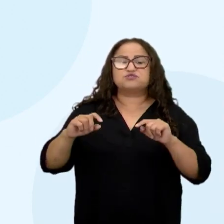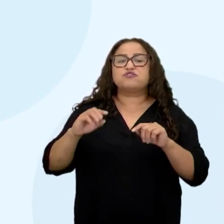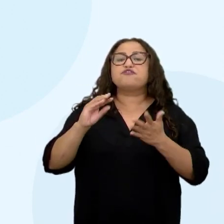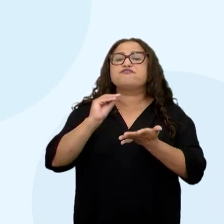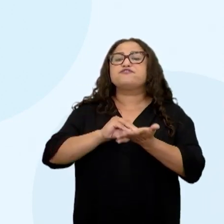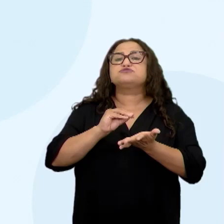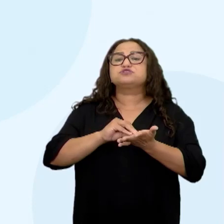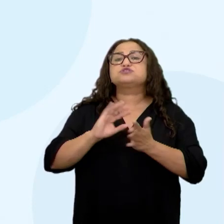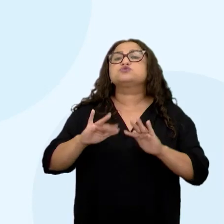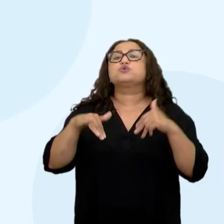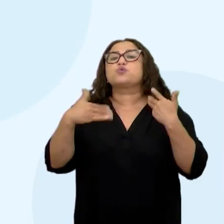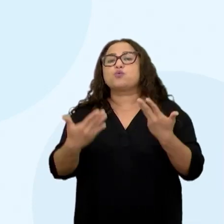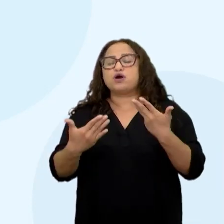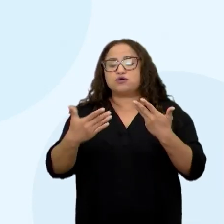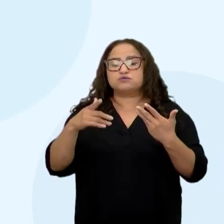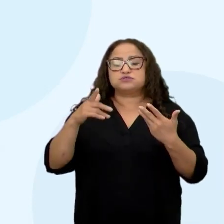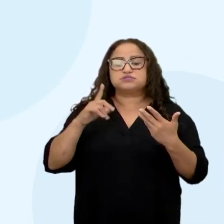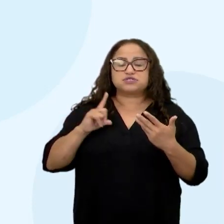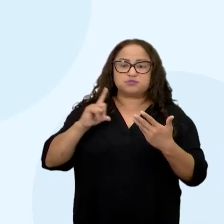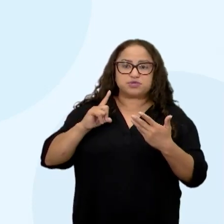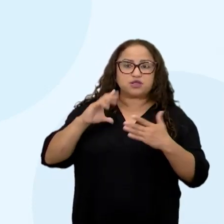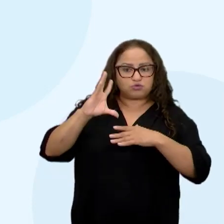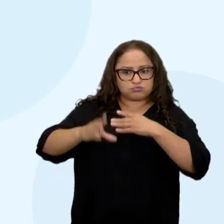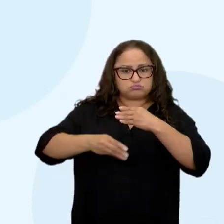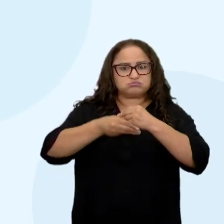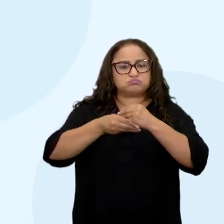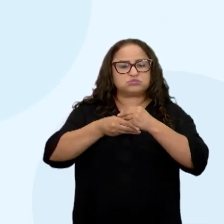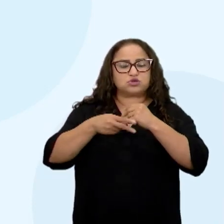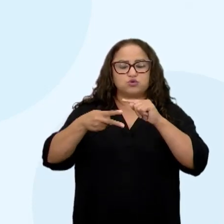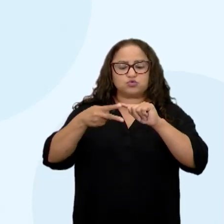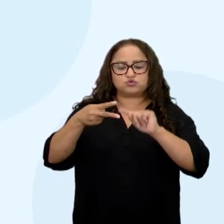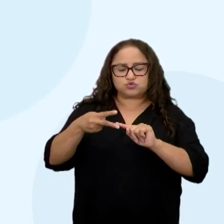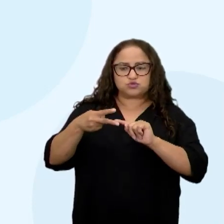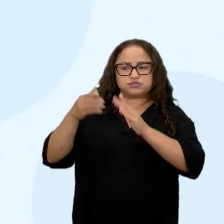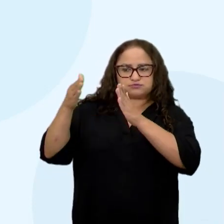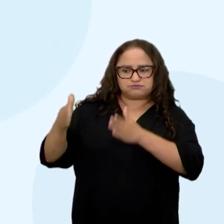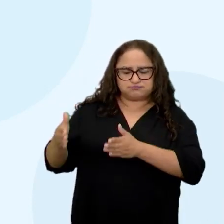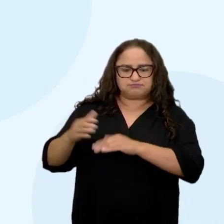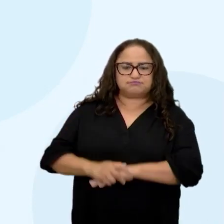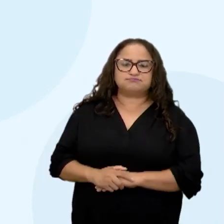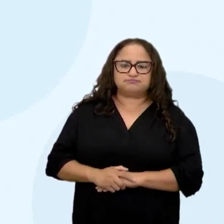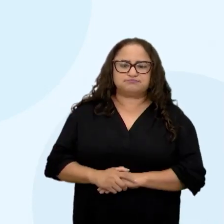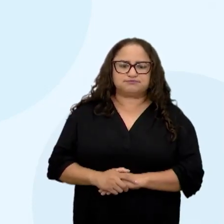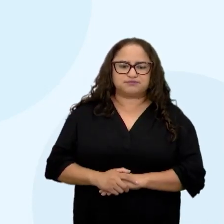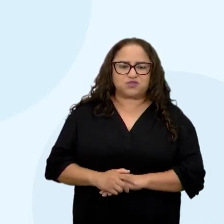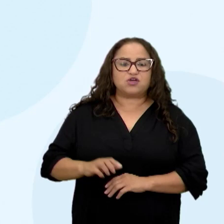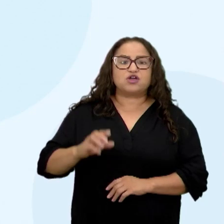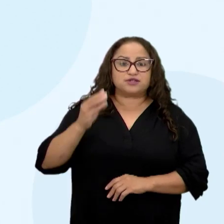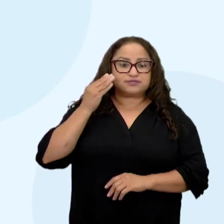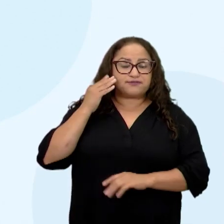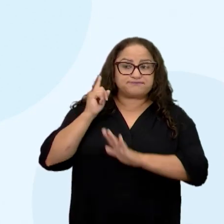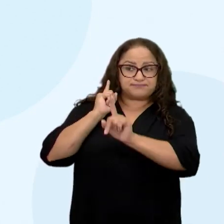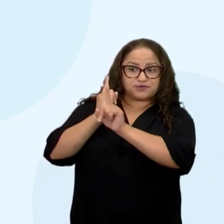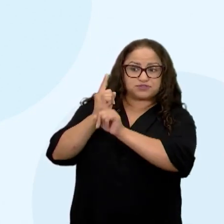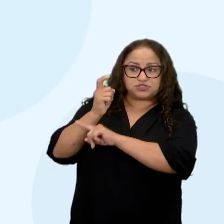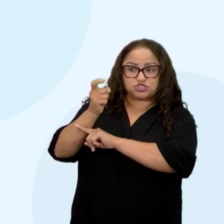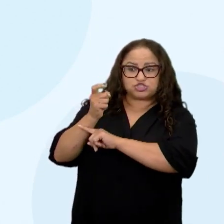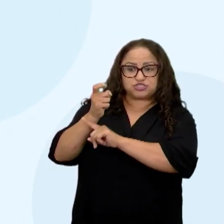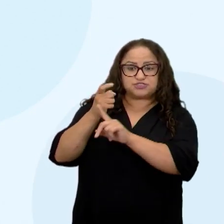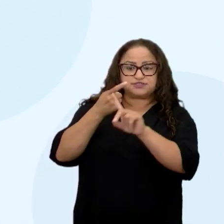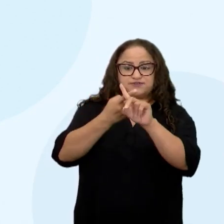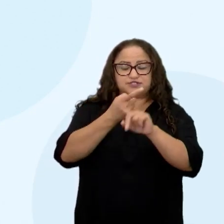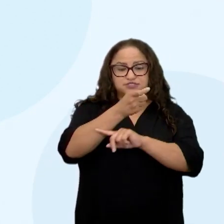está faltando e acrescentaram nos dois lados da equação Então por este valor é que a gente descobre que tal que tem um